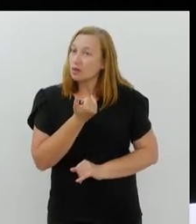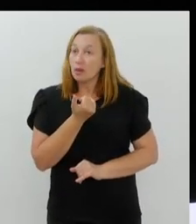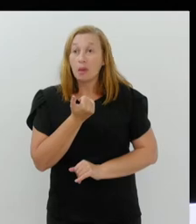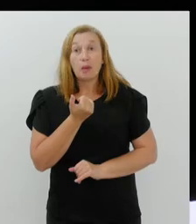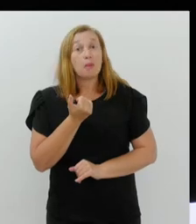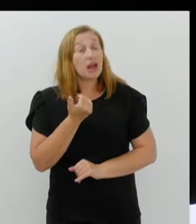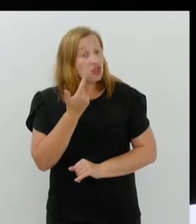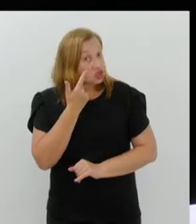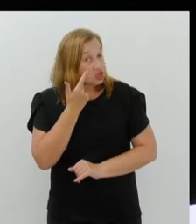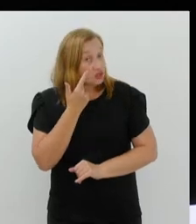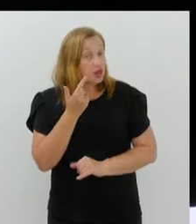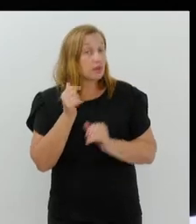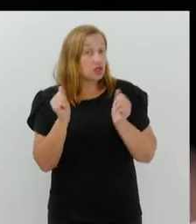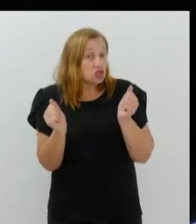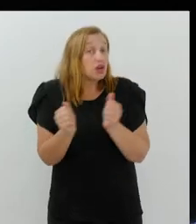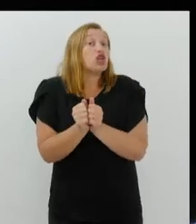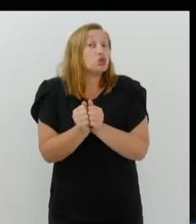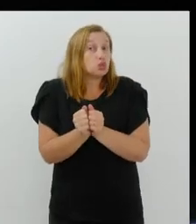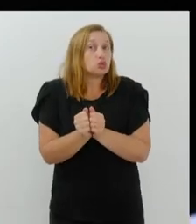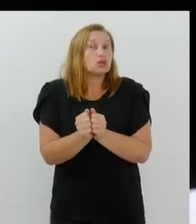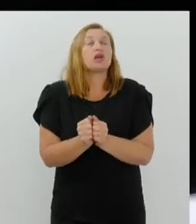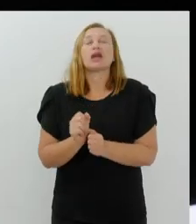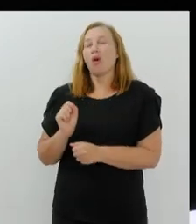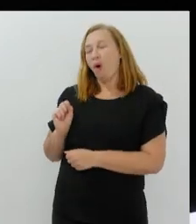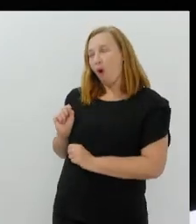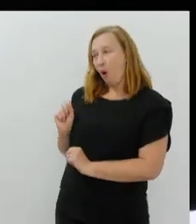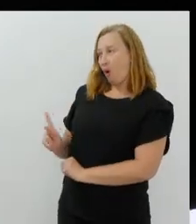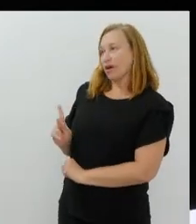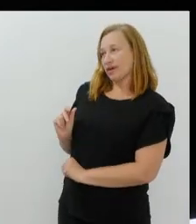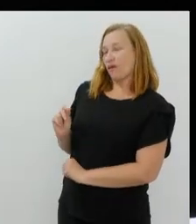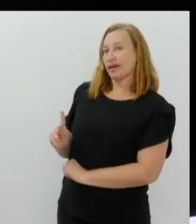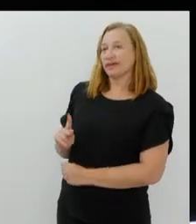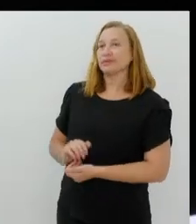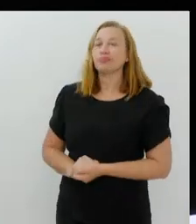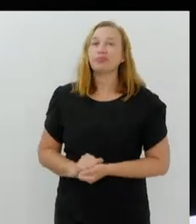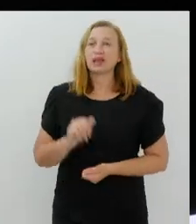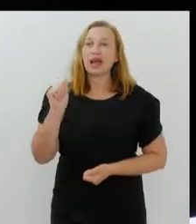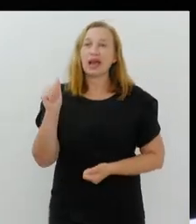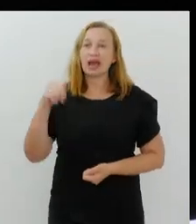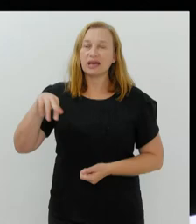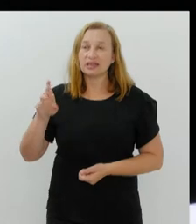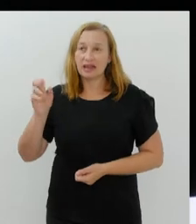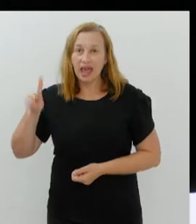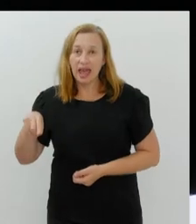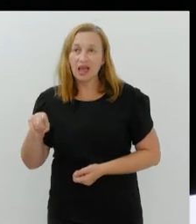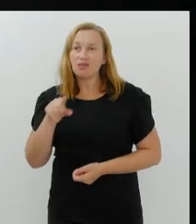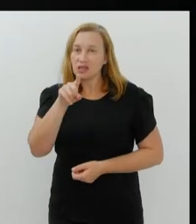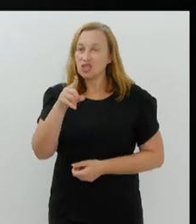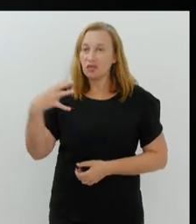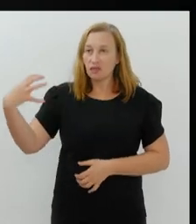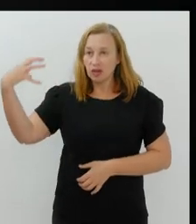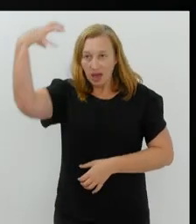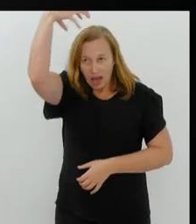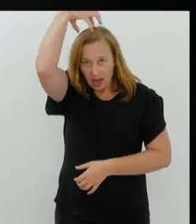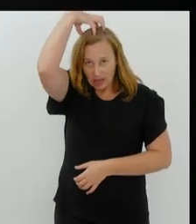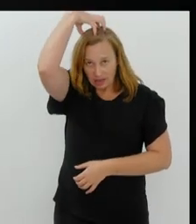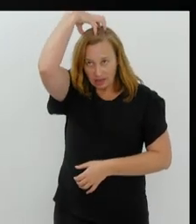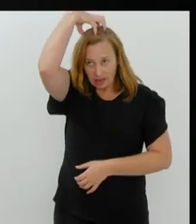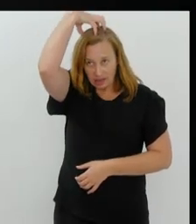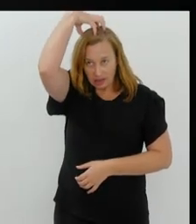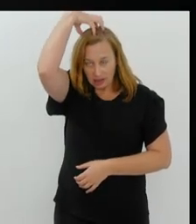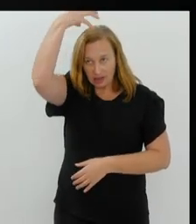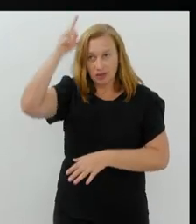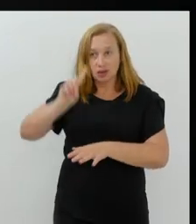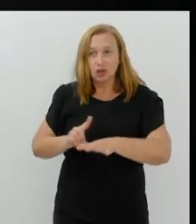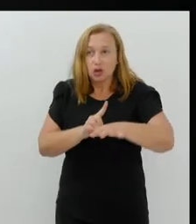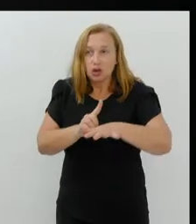gente fazer um... Uma casadinha. Para a gente casar. Aí ele, então vou falar, então vamos dizer que... André, você já foi rainha